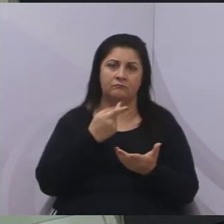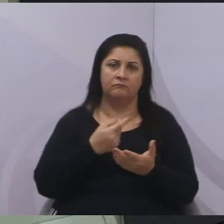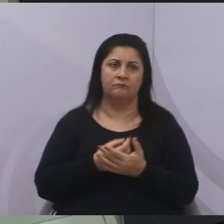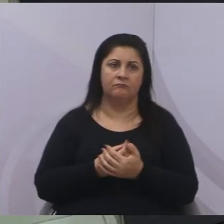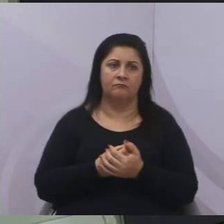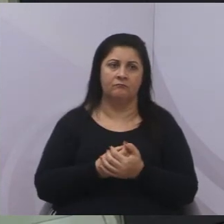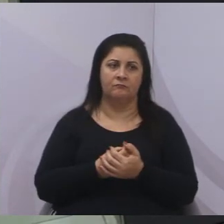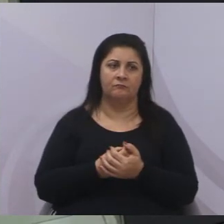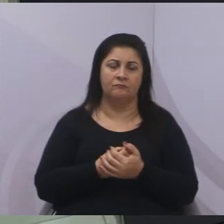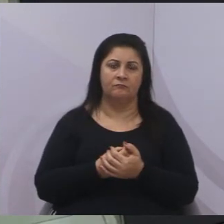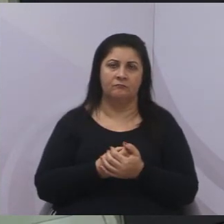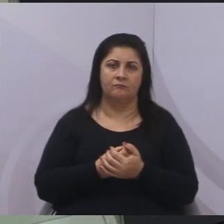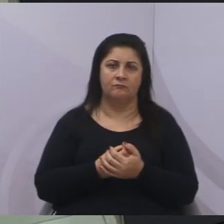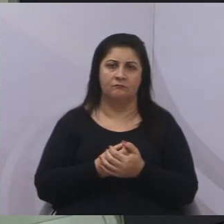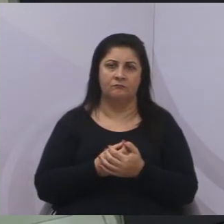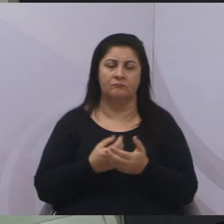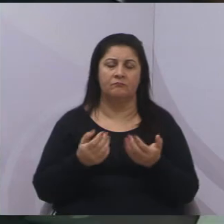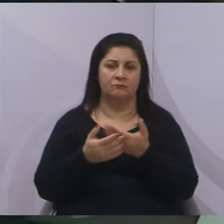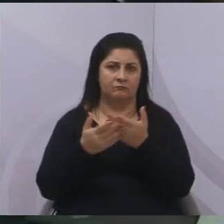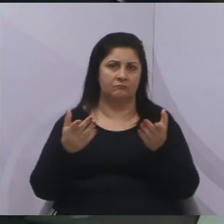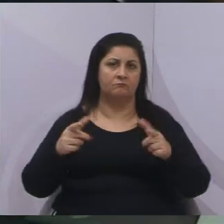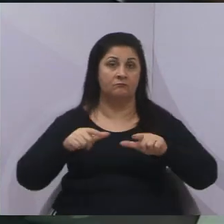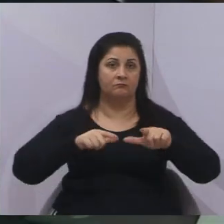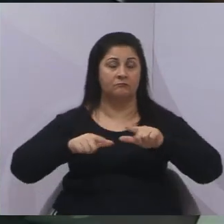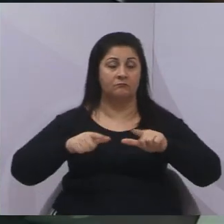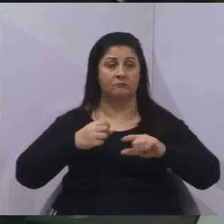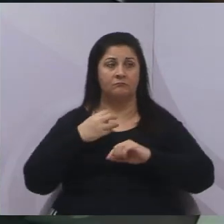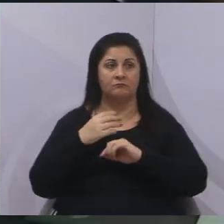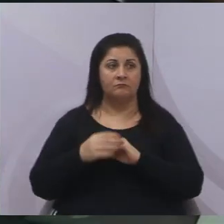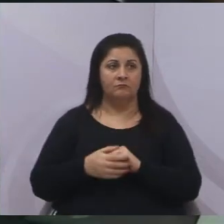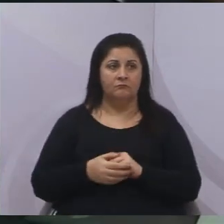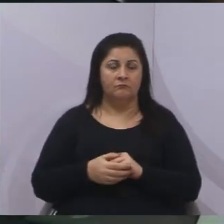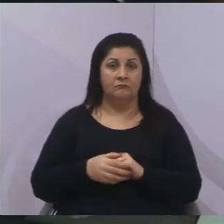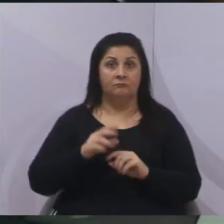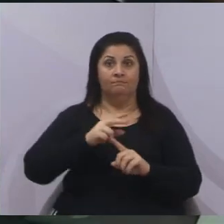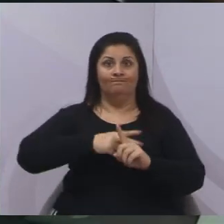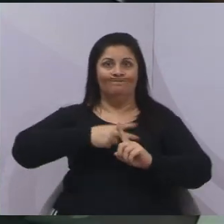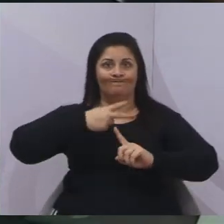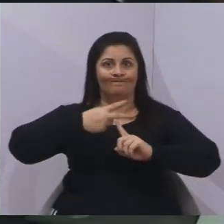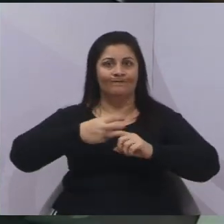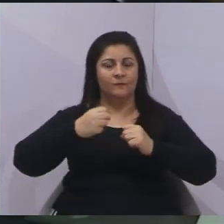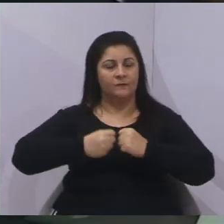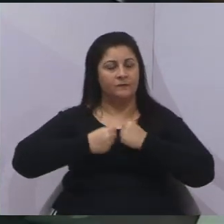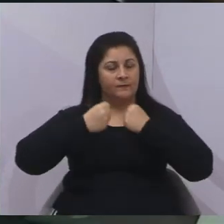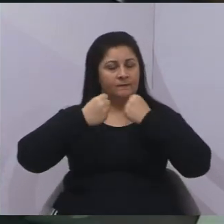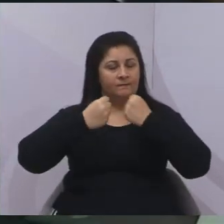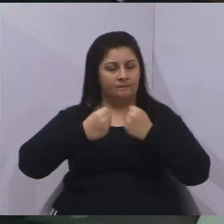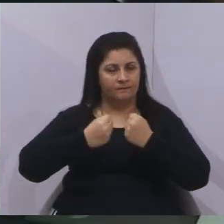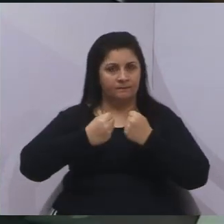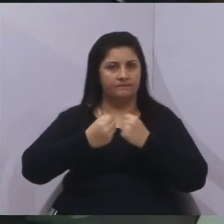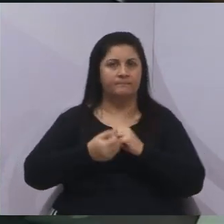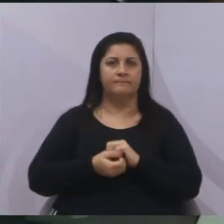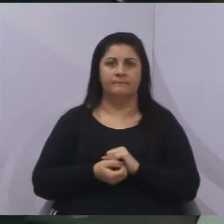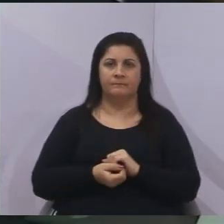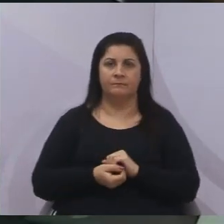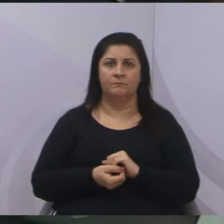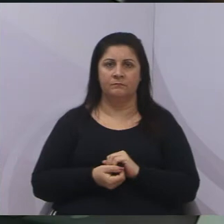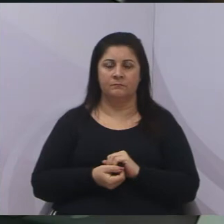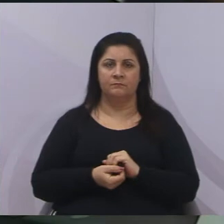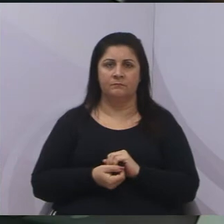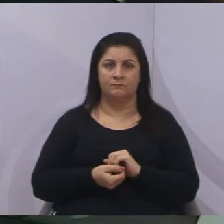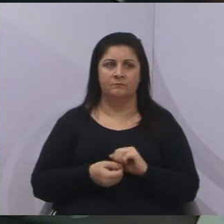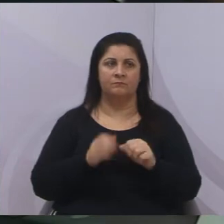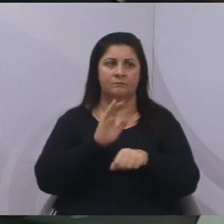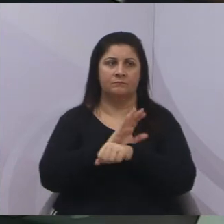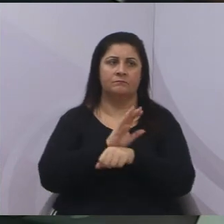feito um excelente trabalho, têm se dobrado e se desdobrado a favor